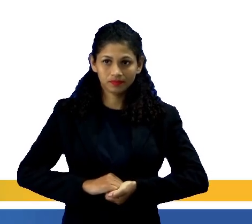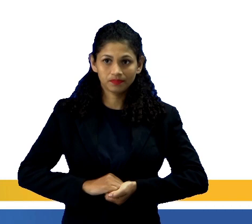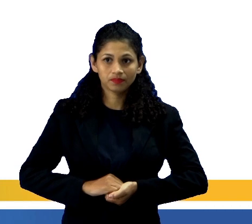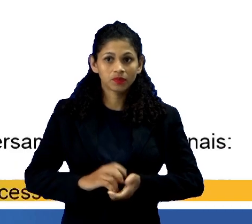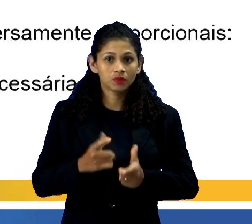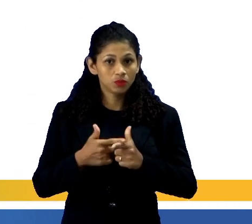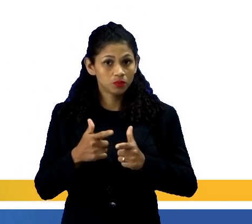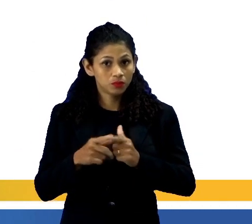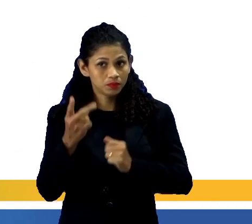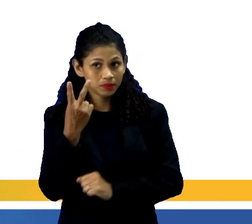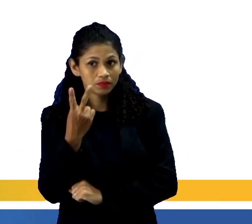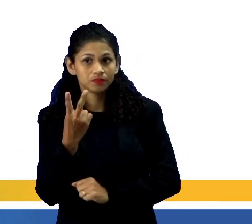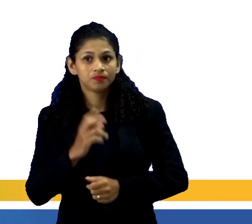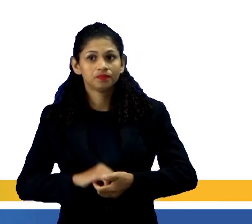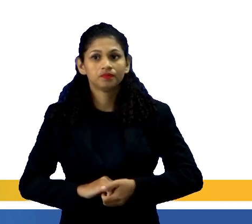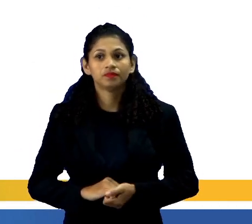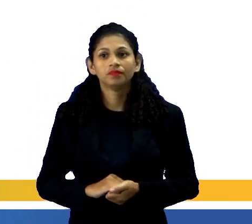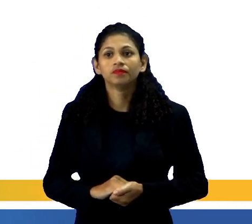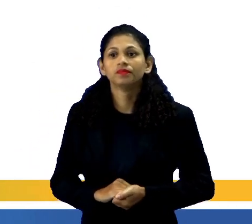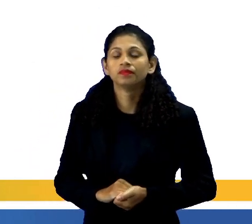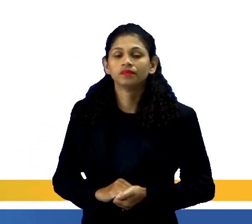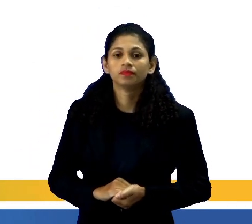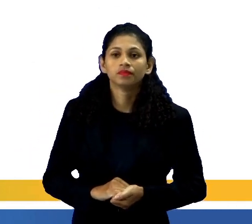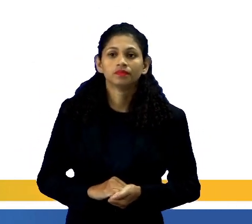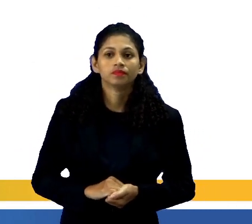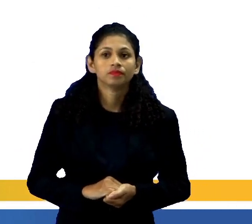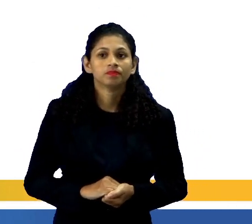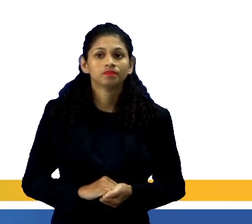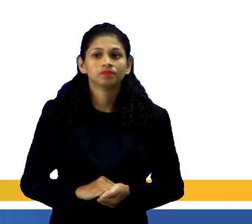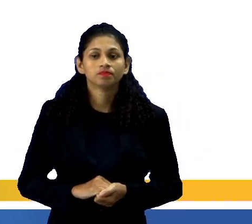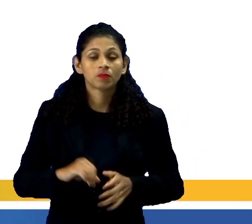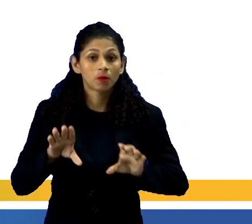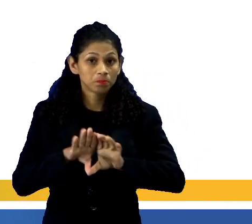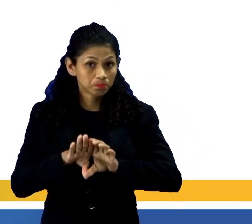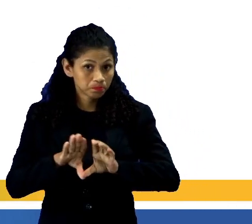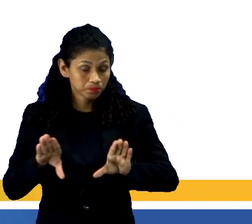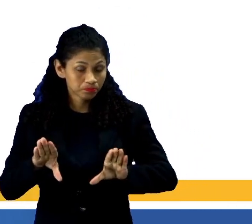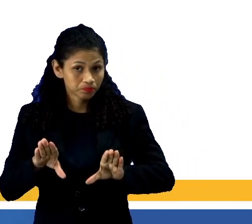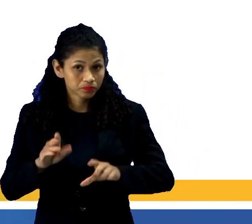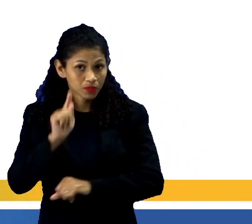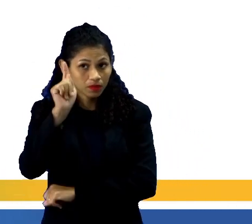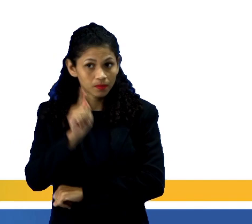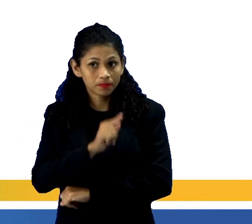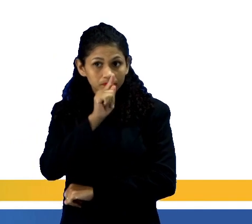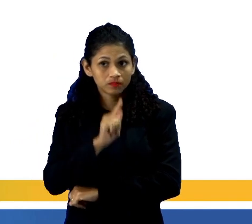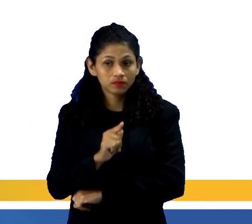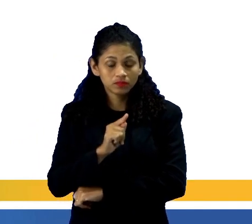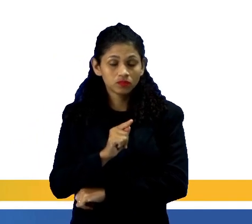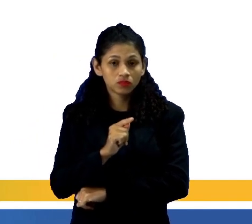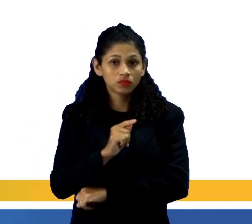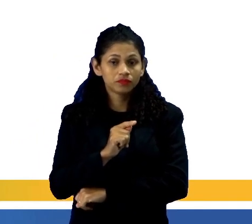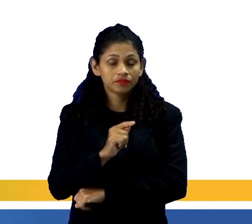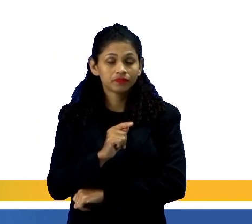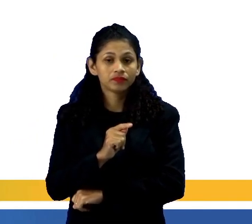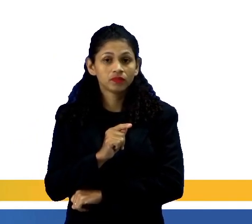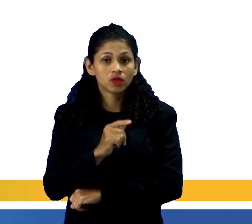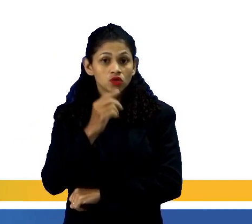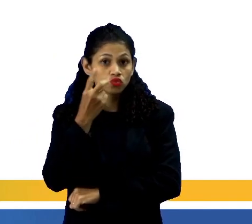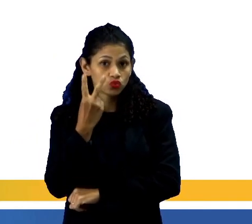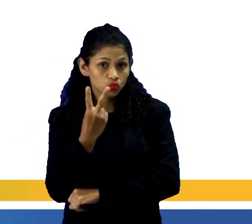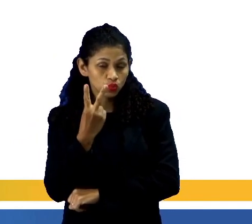Situação problema 2. Das situações abaixo, marque aquela que descreve duas